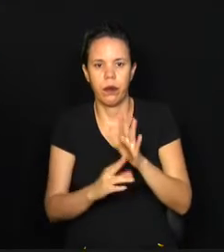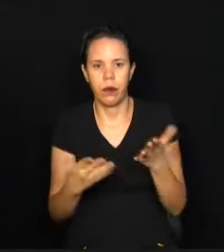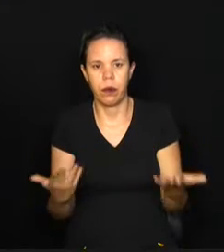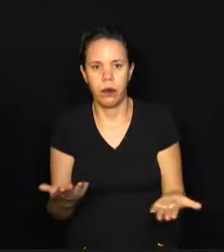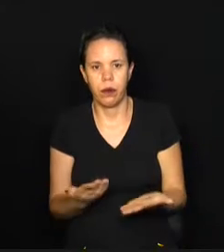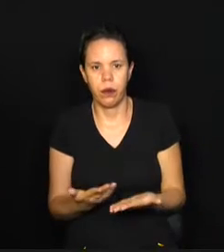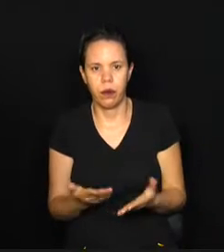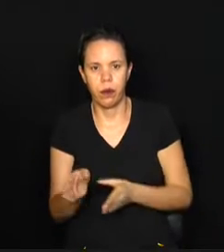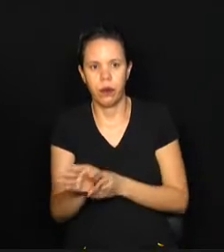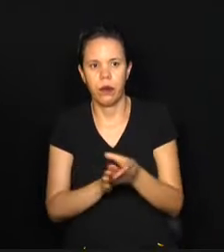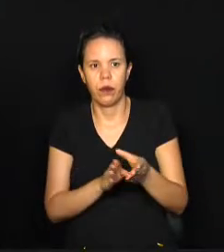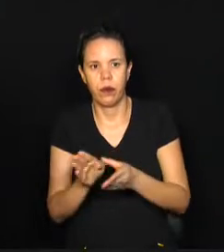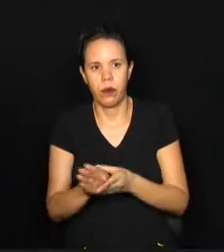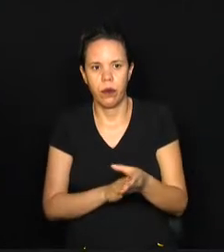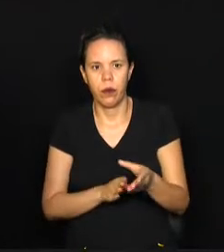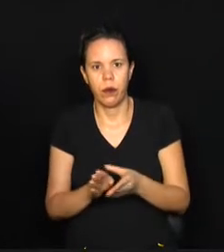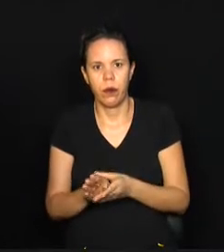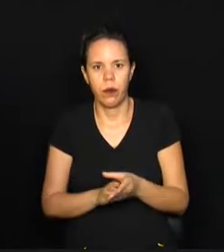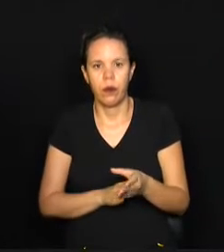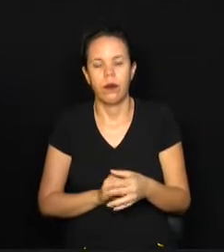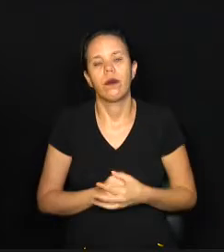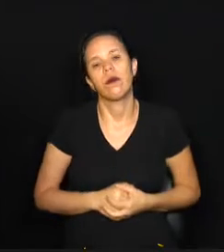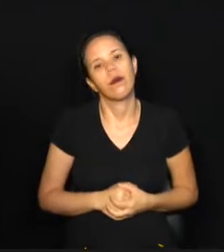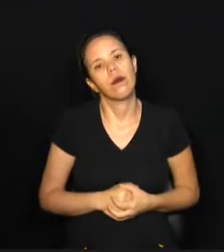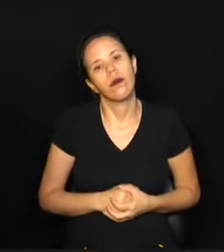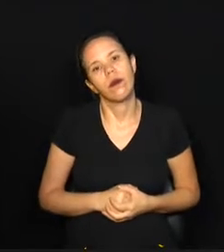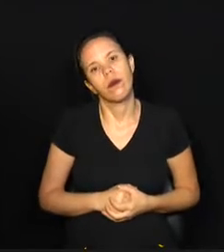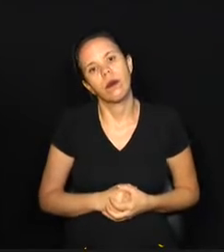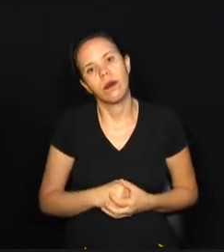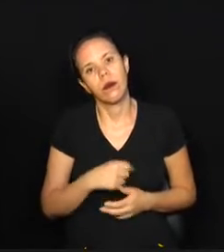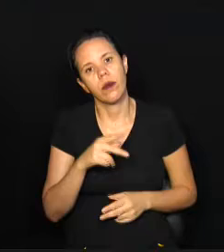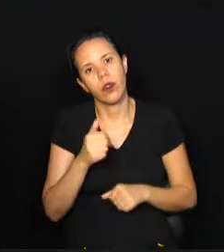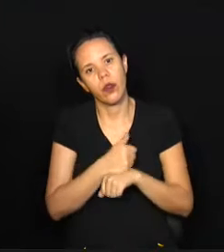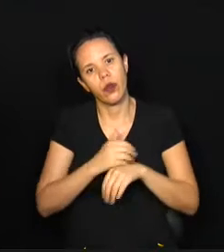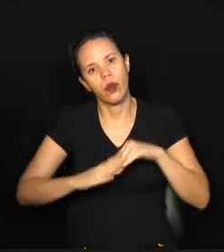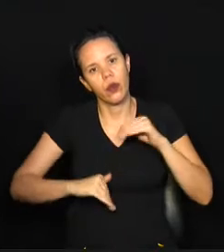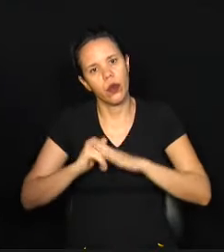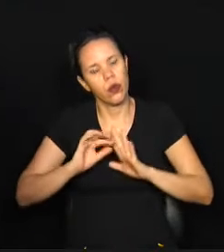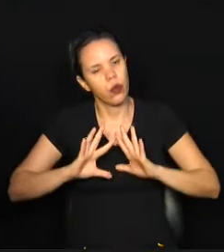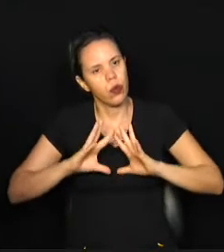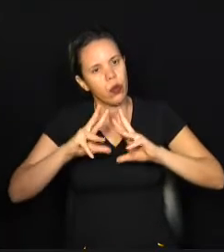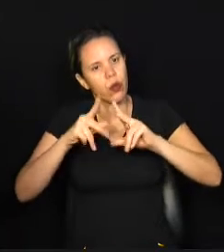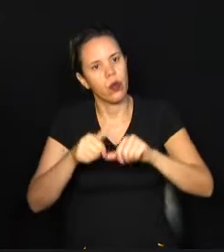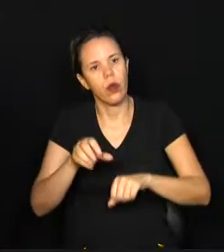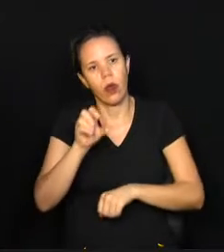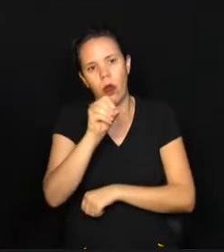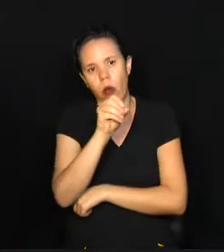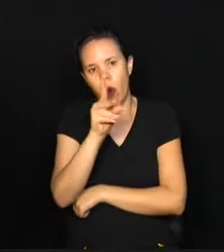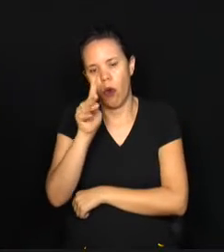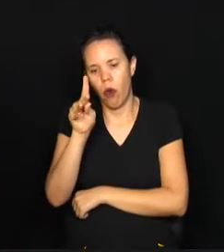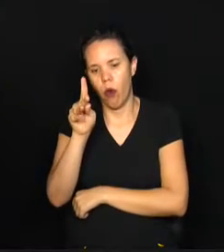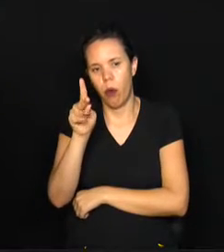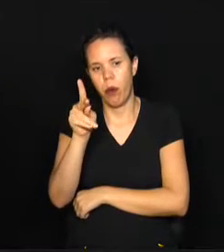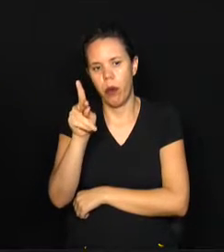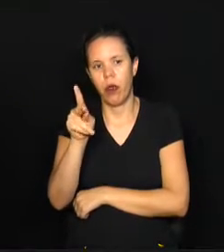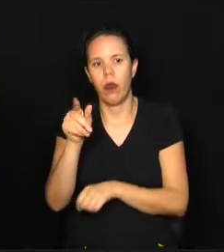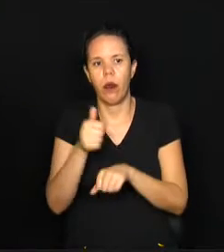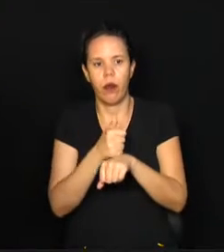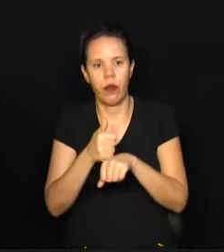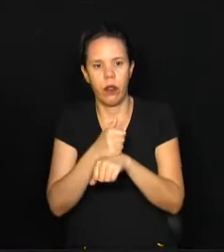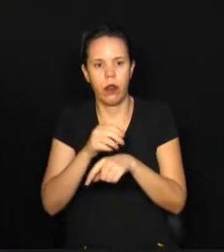o Conselho dos Óticos, Contatólogos e Optometristas do Estado de São Paulo e do Brasil.